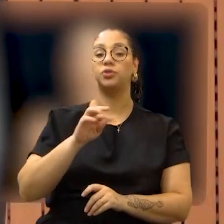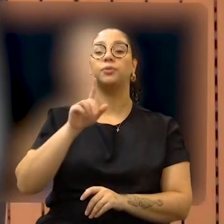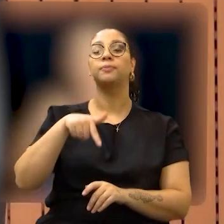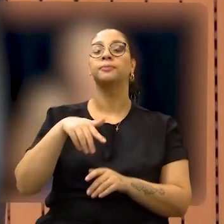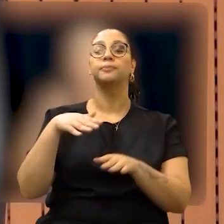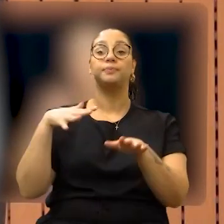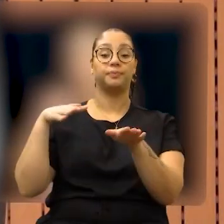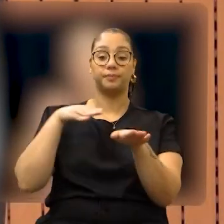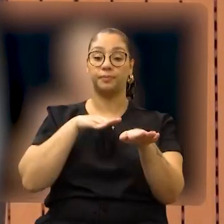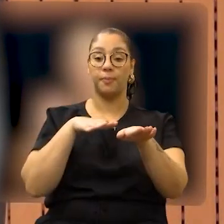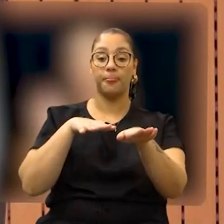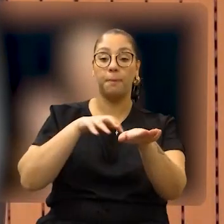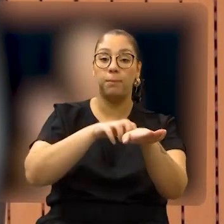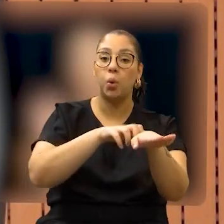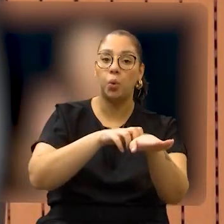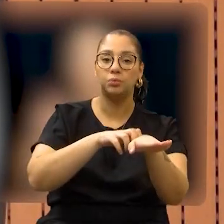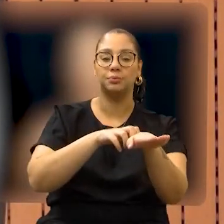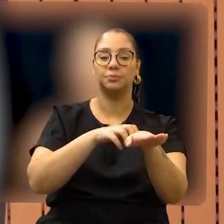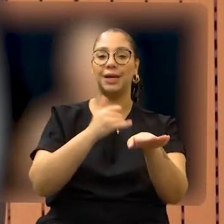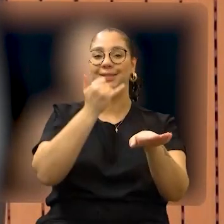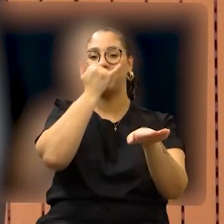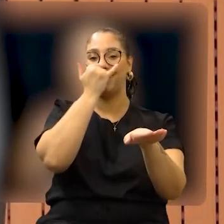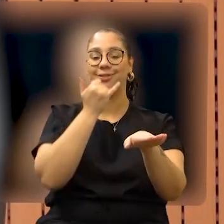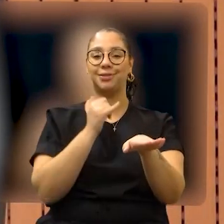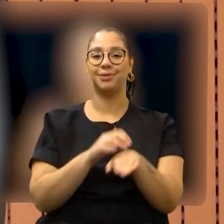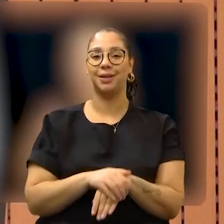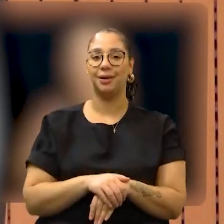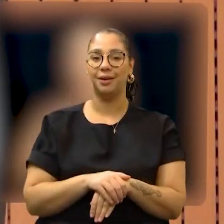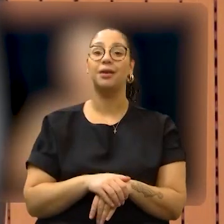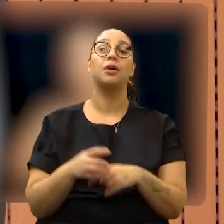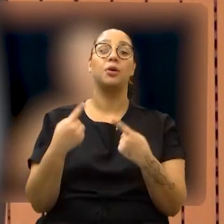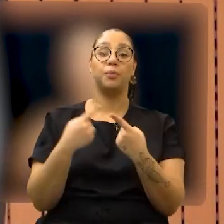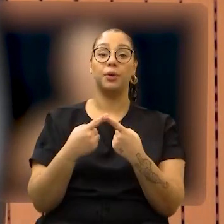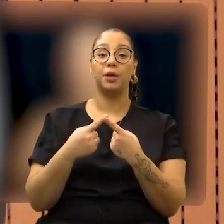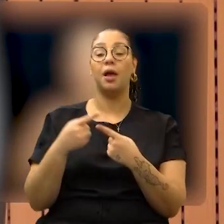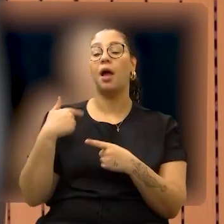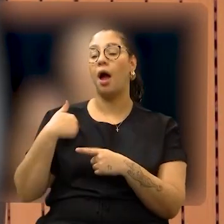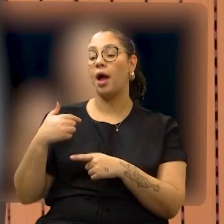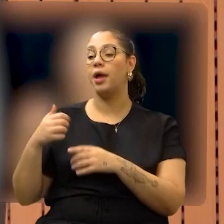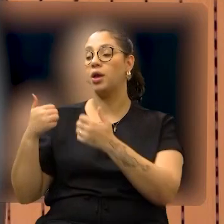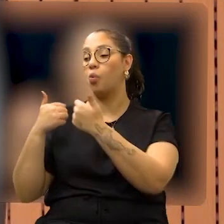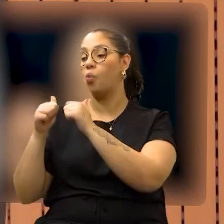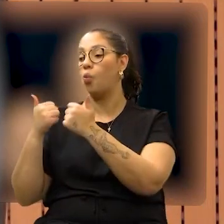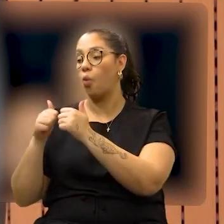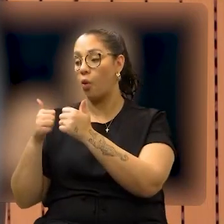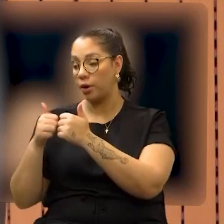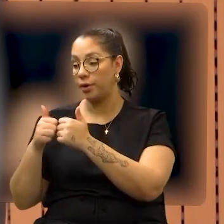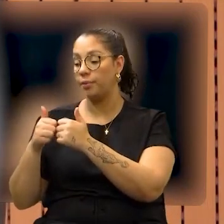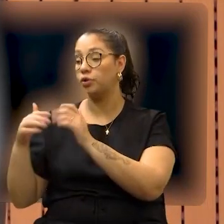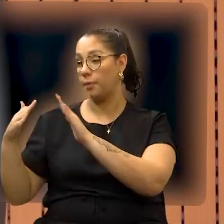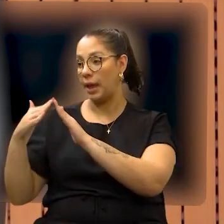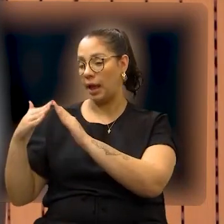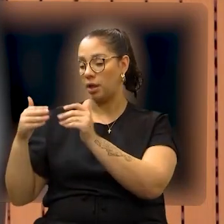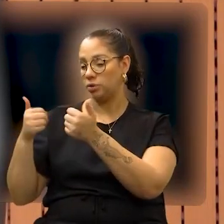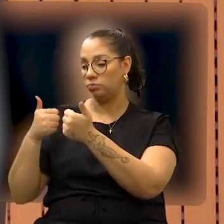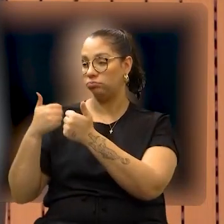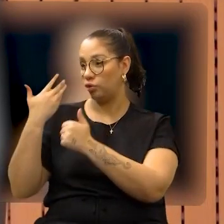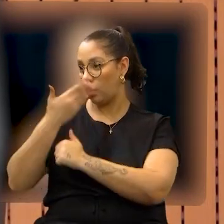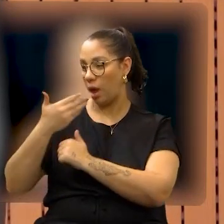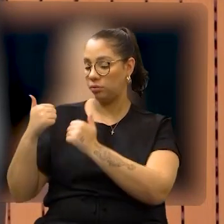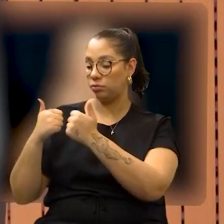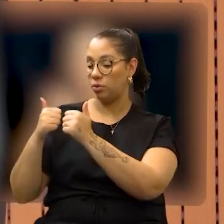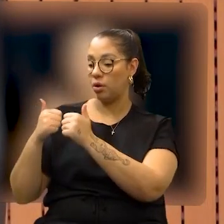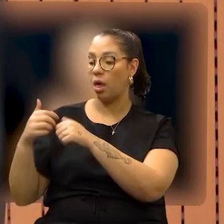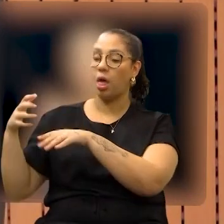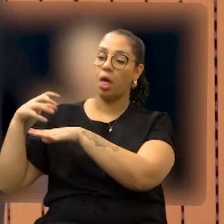acidente de percurso. Todo mundo sabe o que é acidente de percurso, né? A partir que eu peguei o homem ao